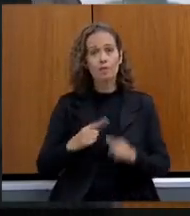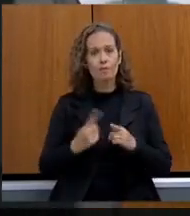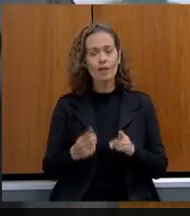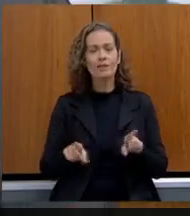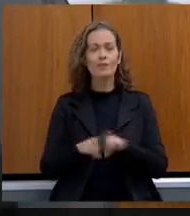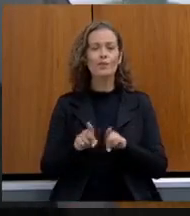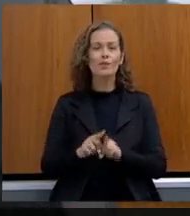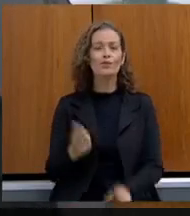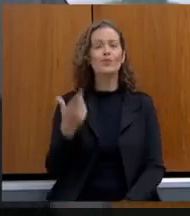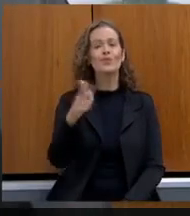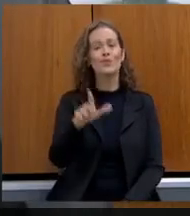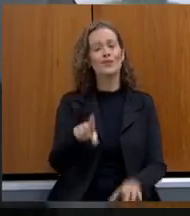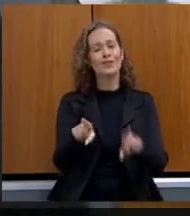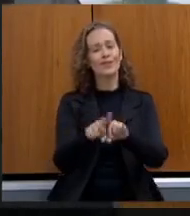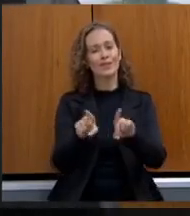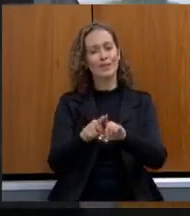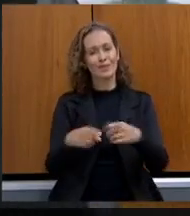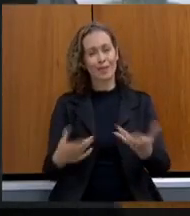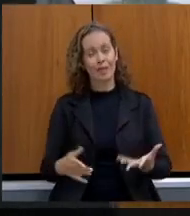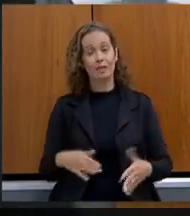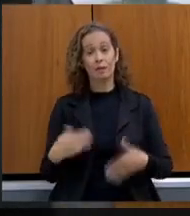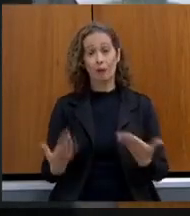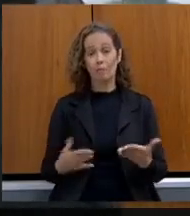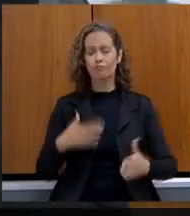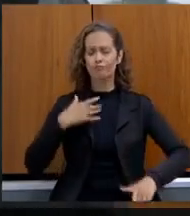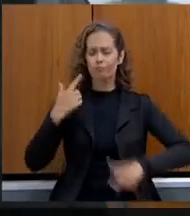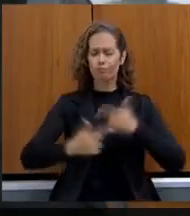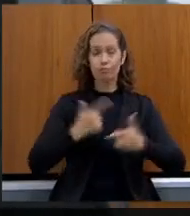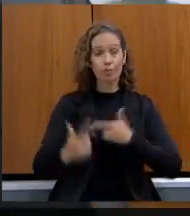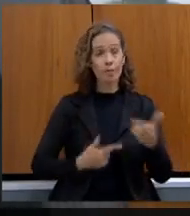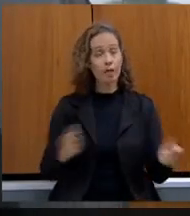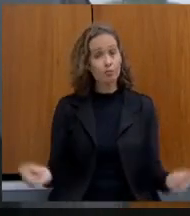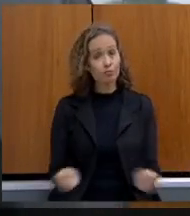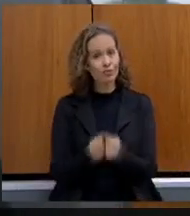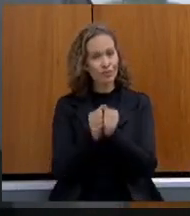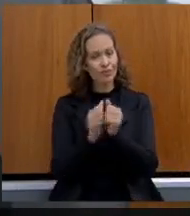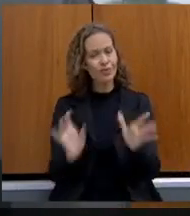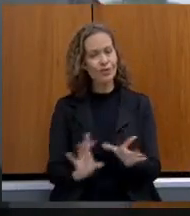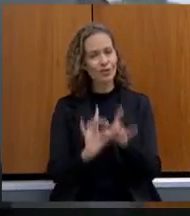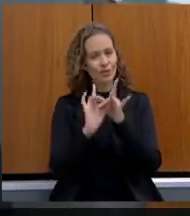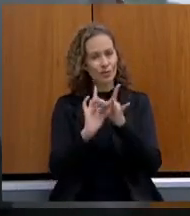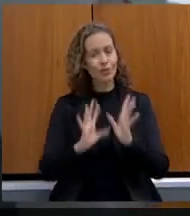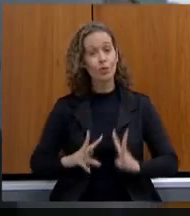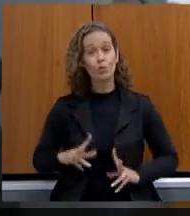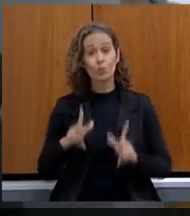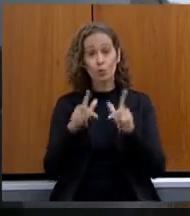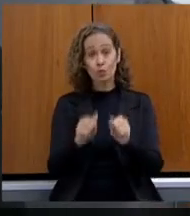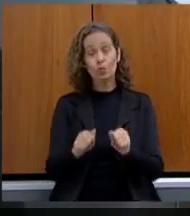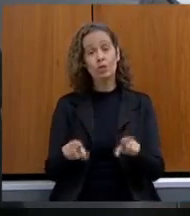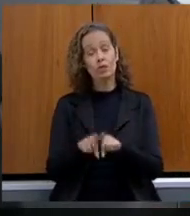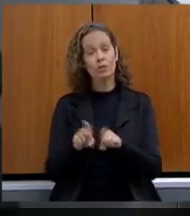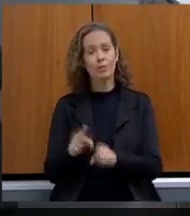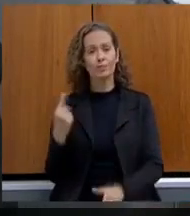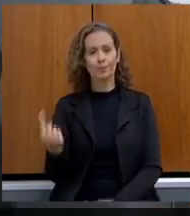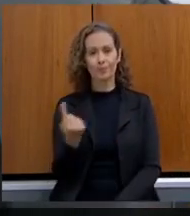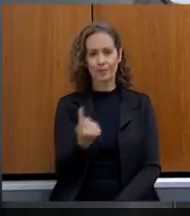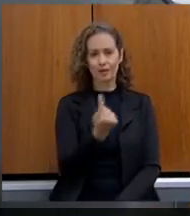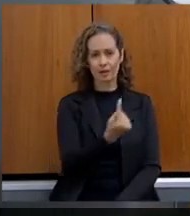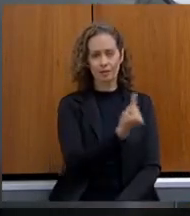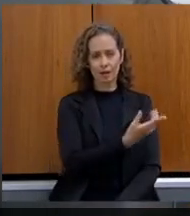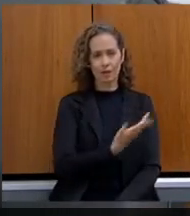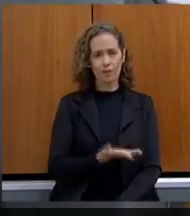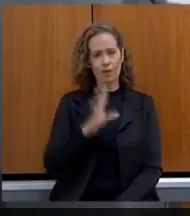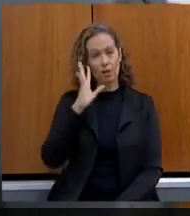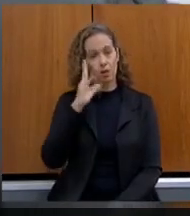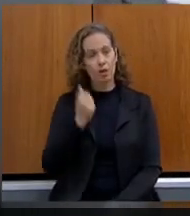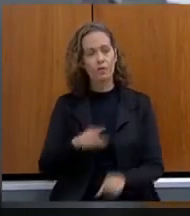do outro e eu preciso preciso trabalhar realmente de mãos dadas né é com todos e cada um eu acho que também